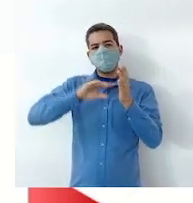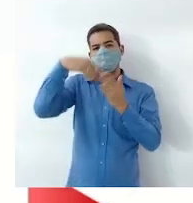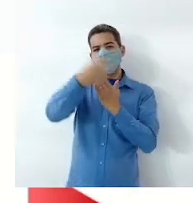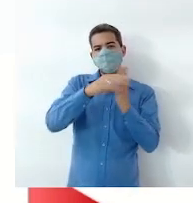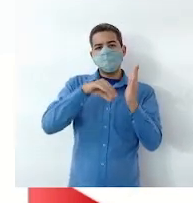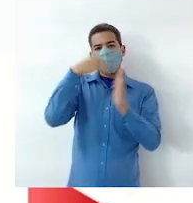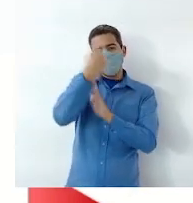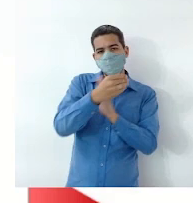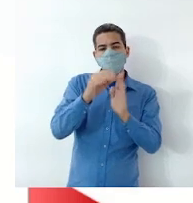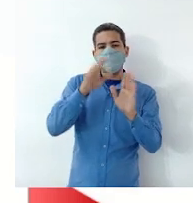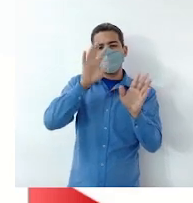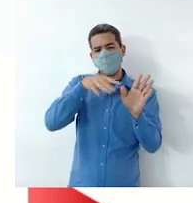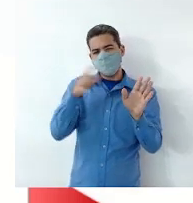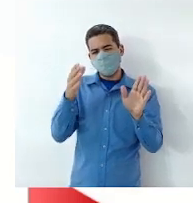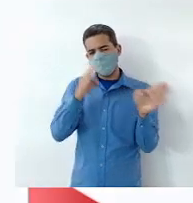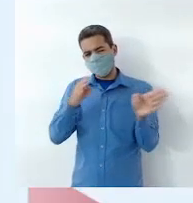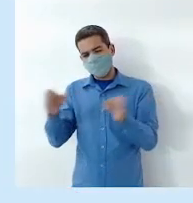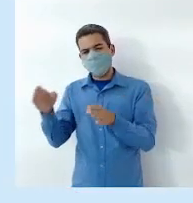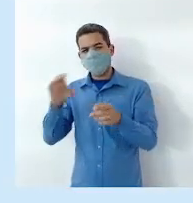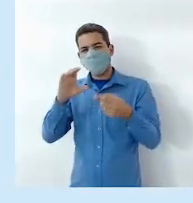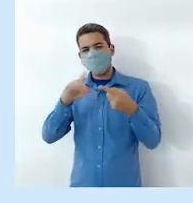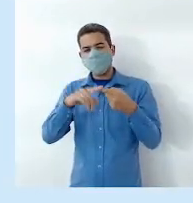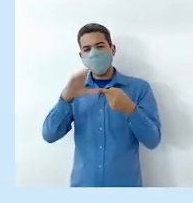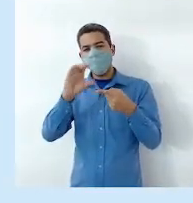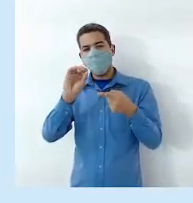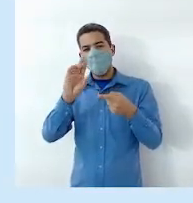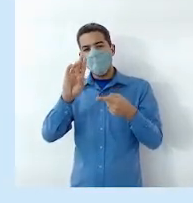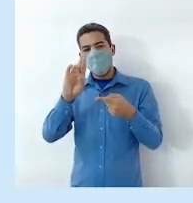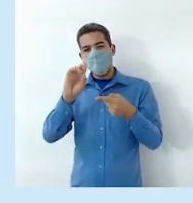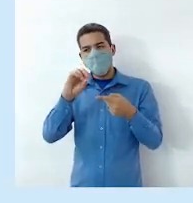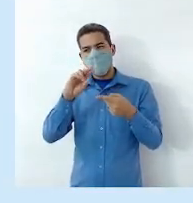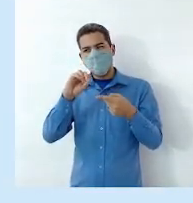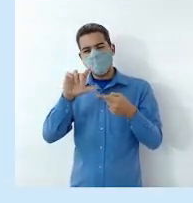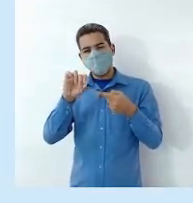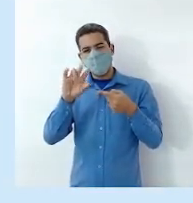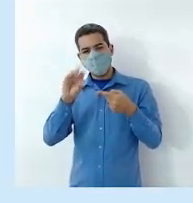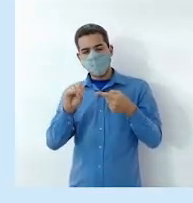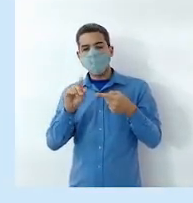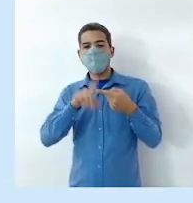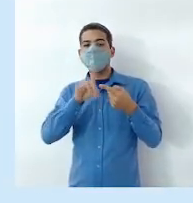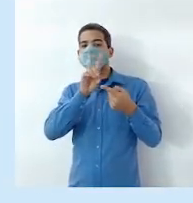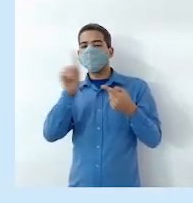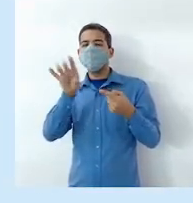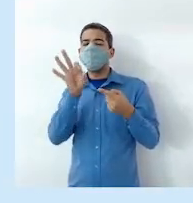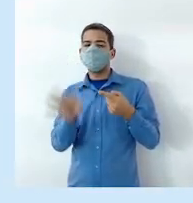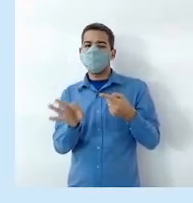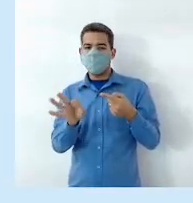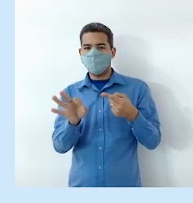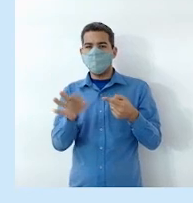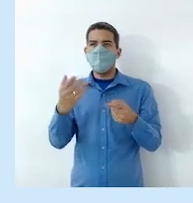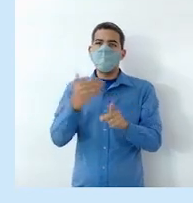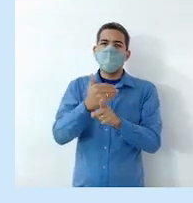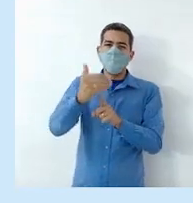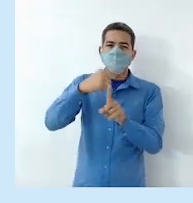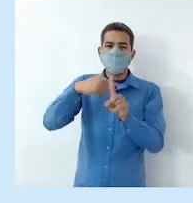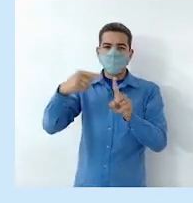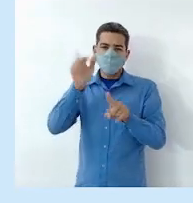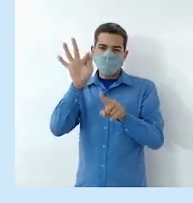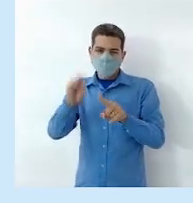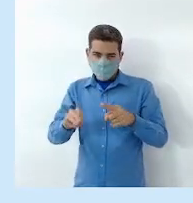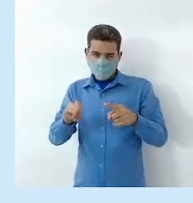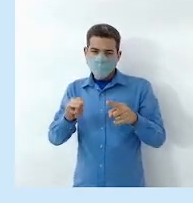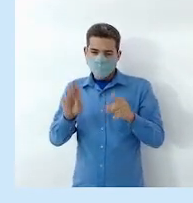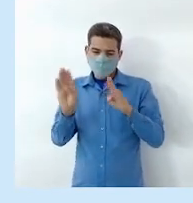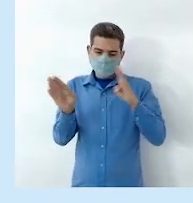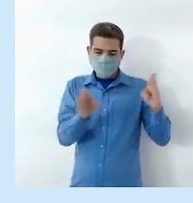ou psicológico. O tempo cronológico ele tem bem a ver assim, com uma data específica ou com o início, meio e fim da